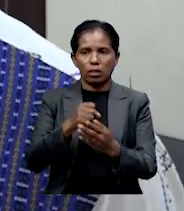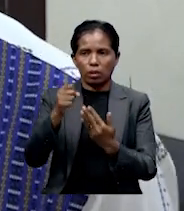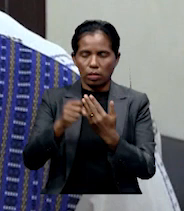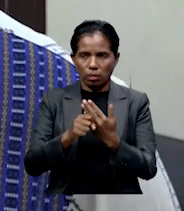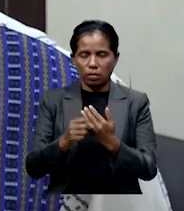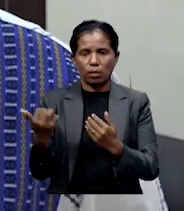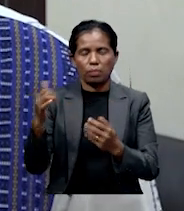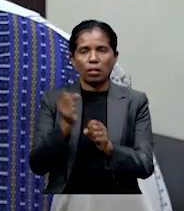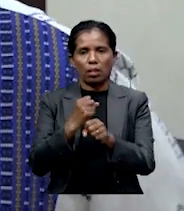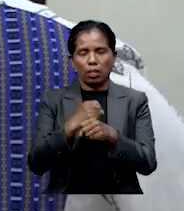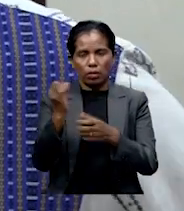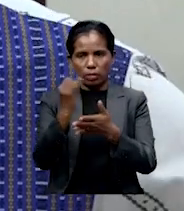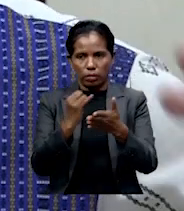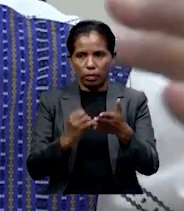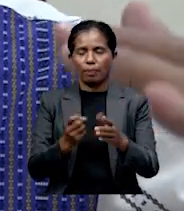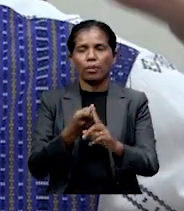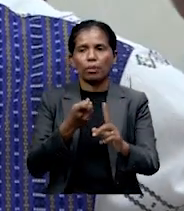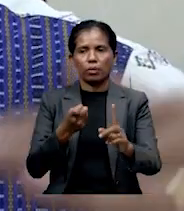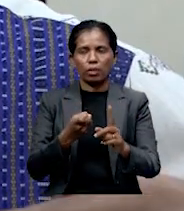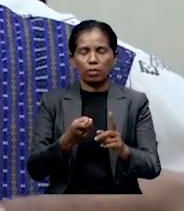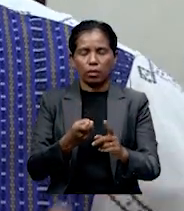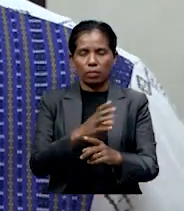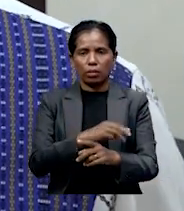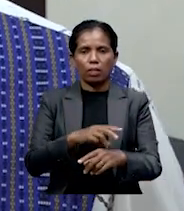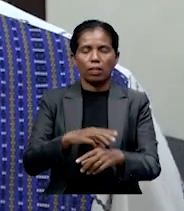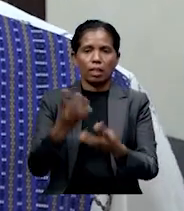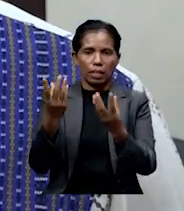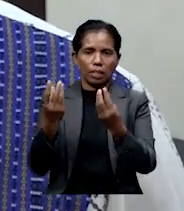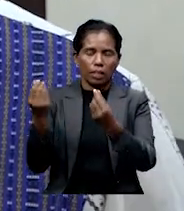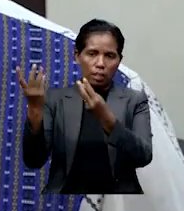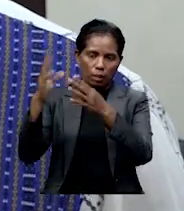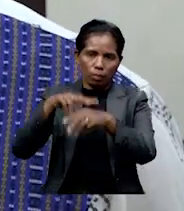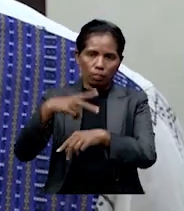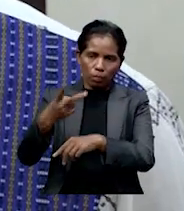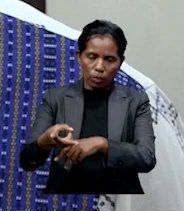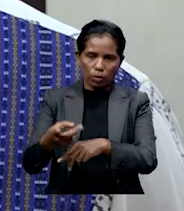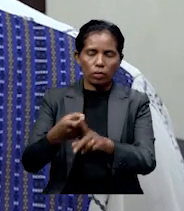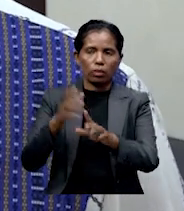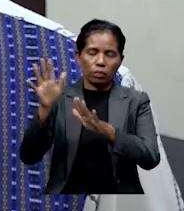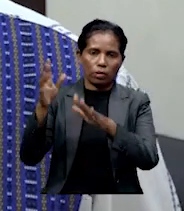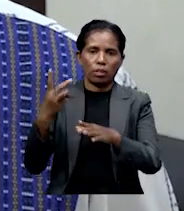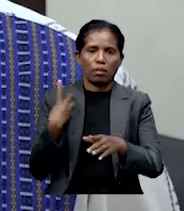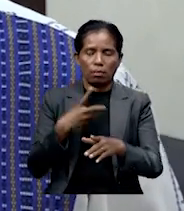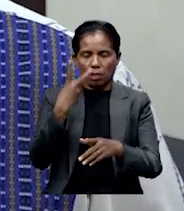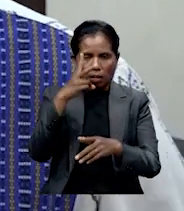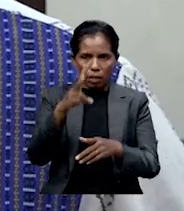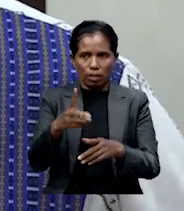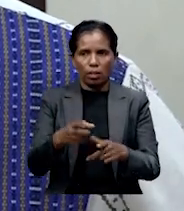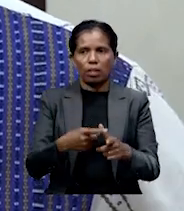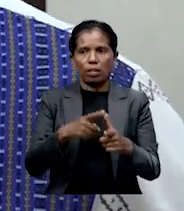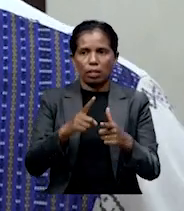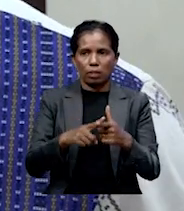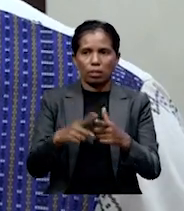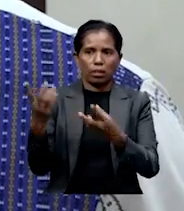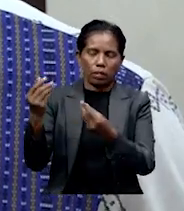obrana agora husi ida ne bema krai monu si fale fo ida ne amne tek sira bare ona so ke tamba rai